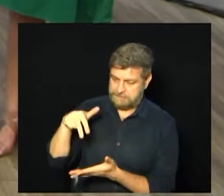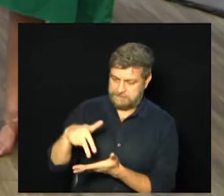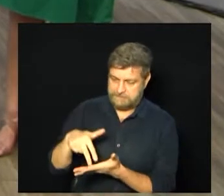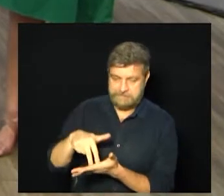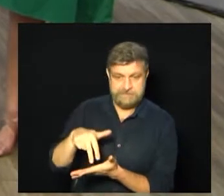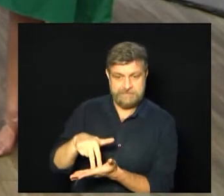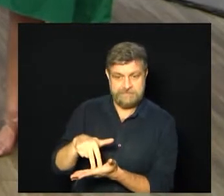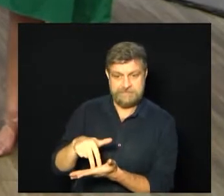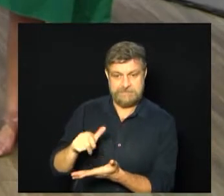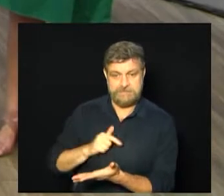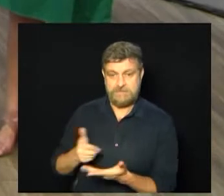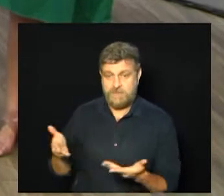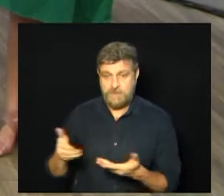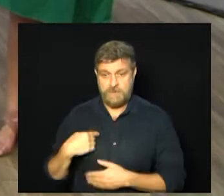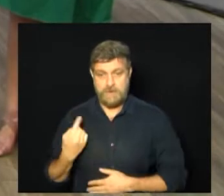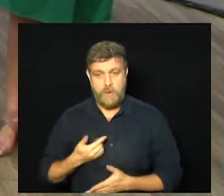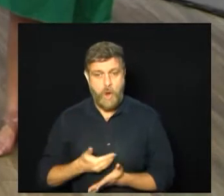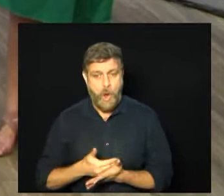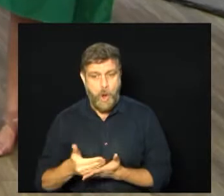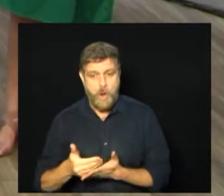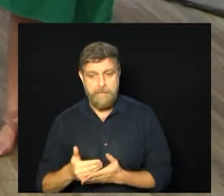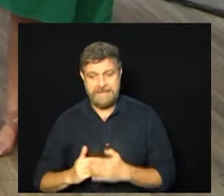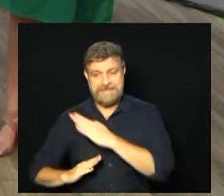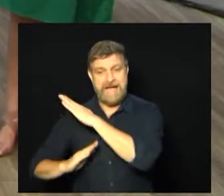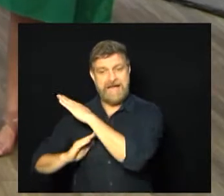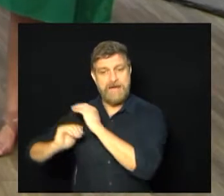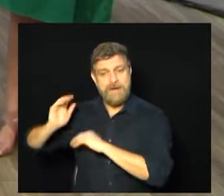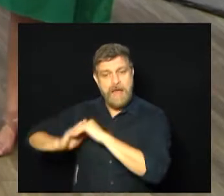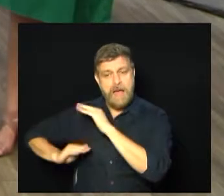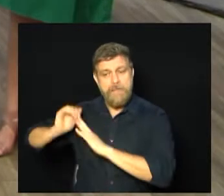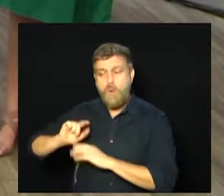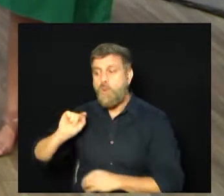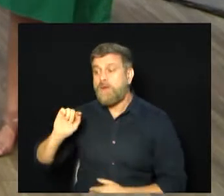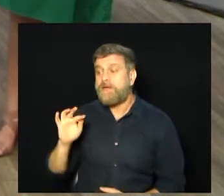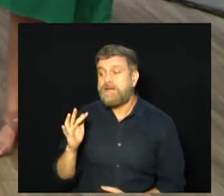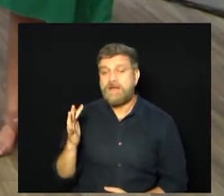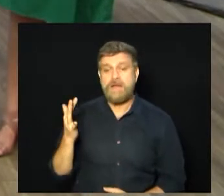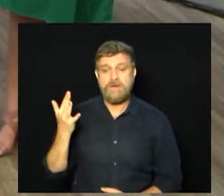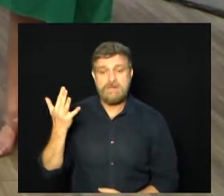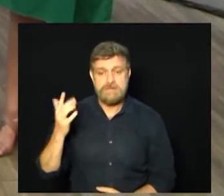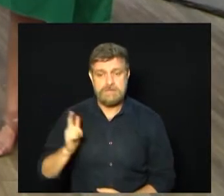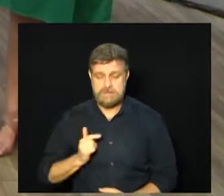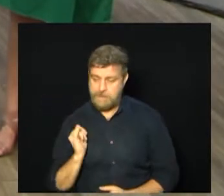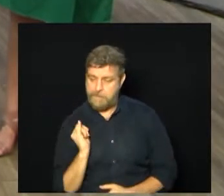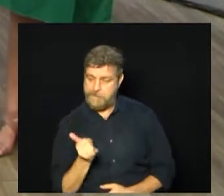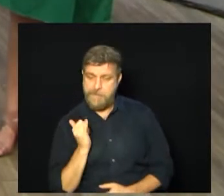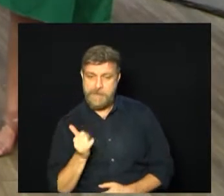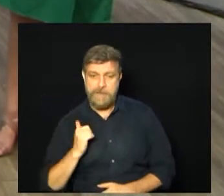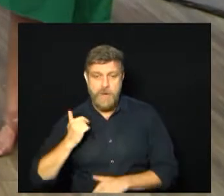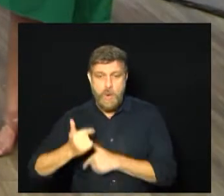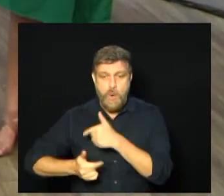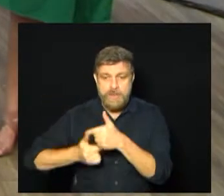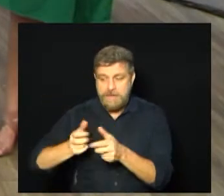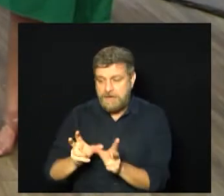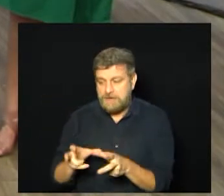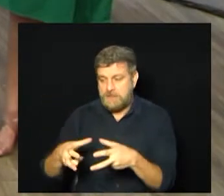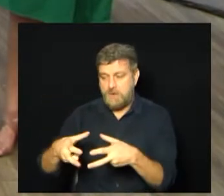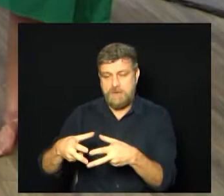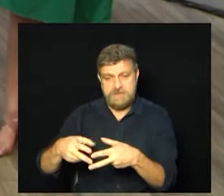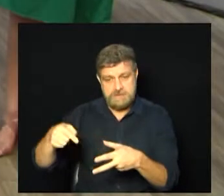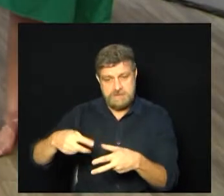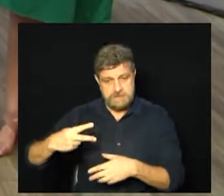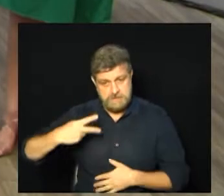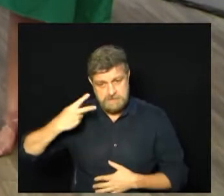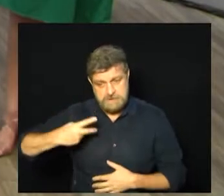e a gente começa hoje com as notícias do Legislativo aqui da Câmara de Campinas, falando sobre o trabalho das comissões. Então,